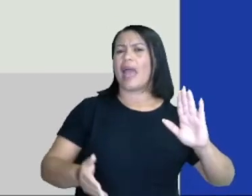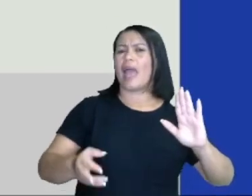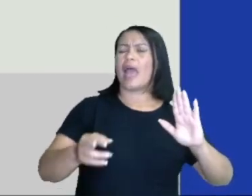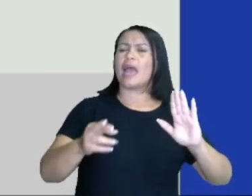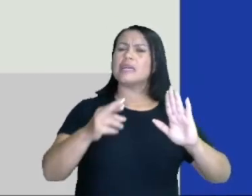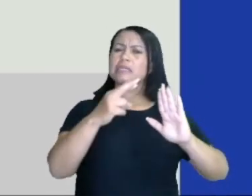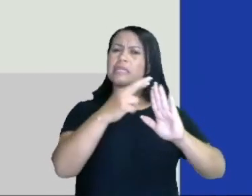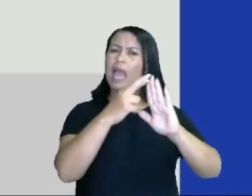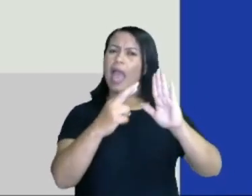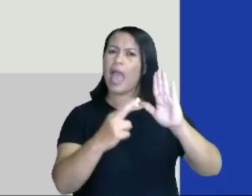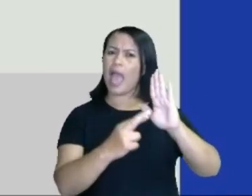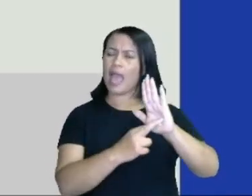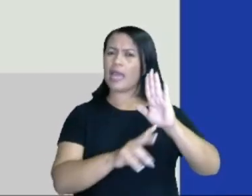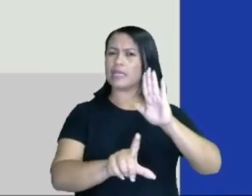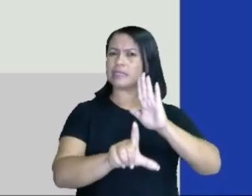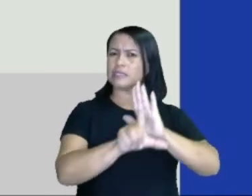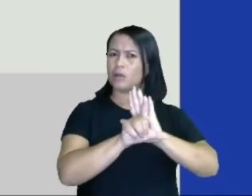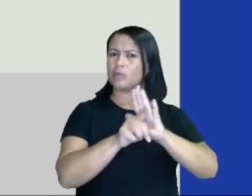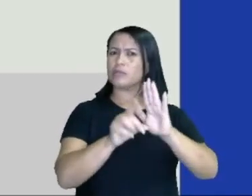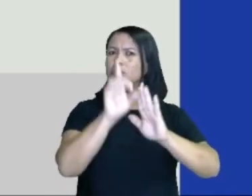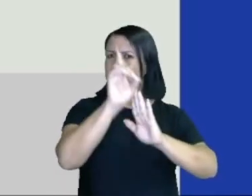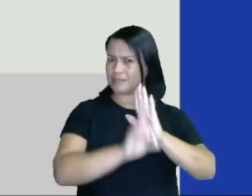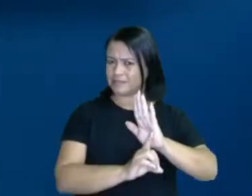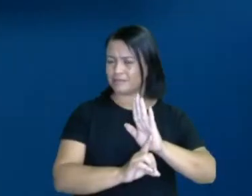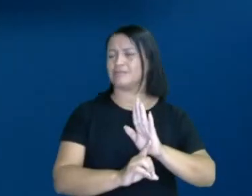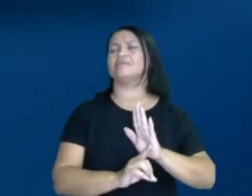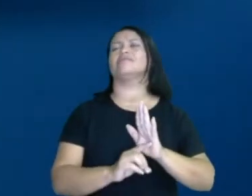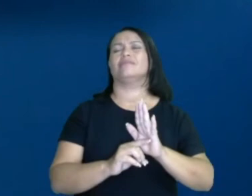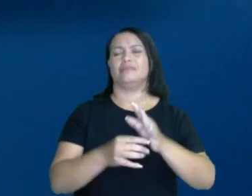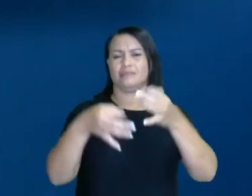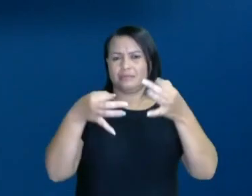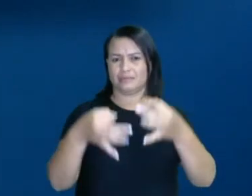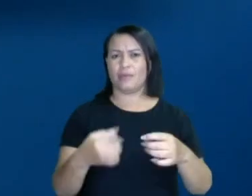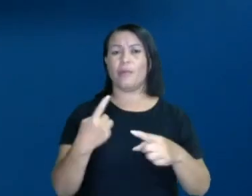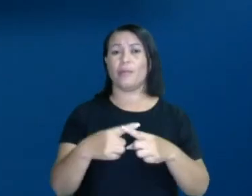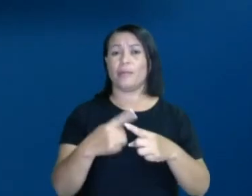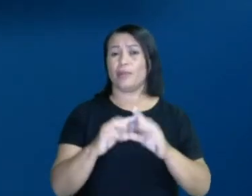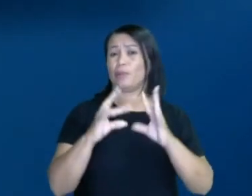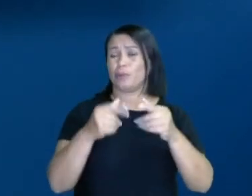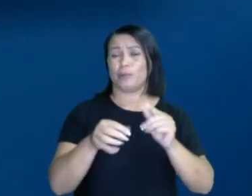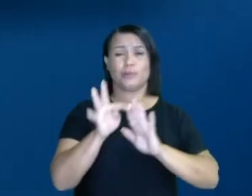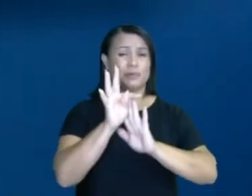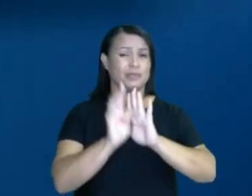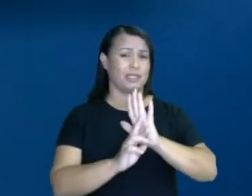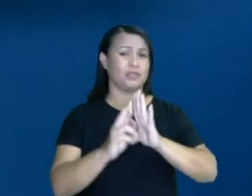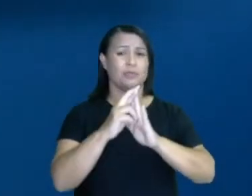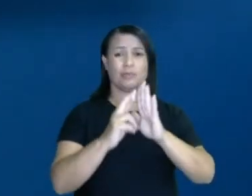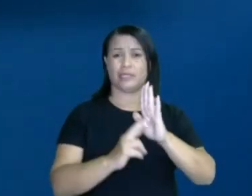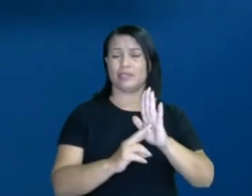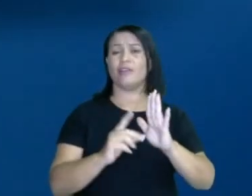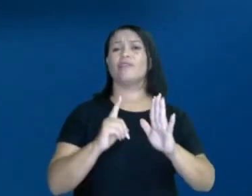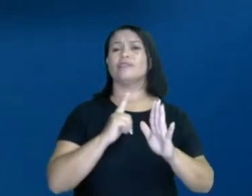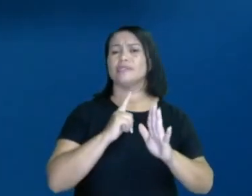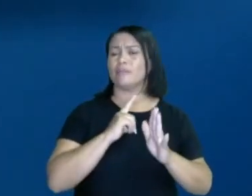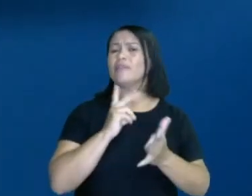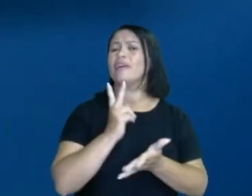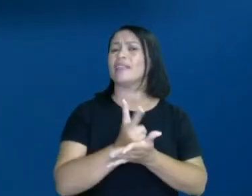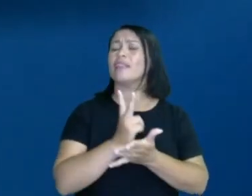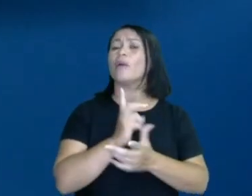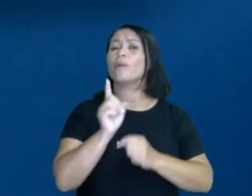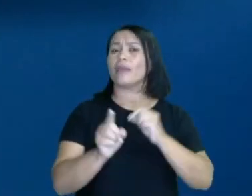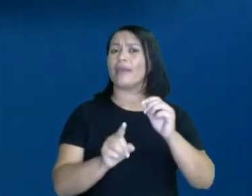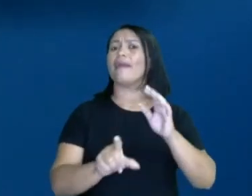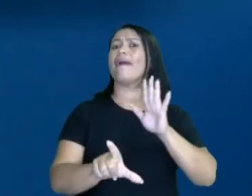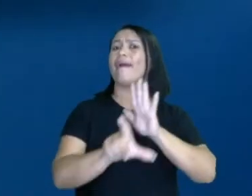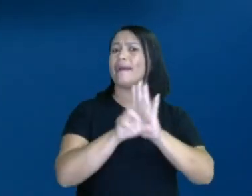normas, bem como direitos? Exato. Todo texto normativo, ele sempre vai ter essa finalidade, o objetivo, que é estabelecer